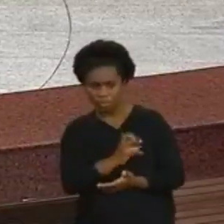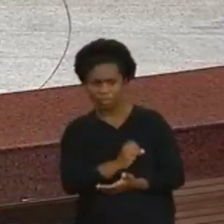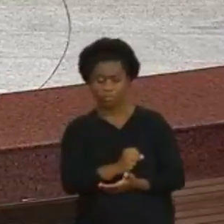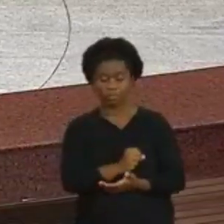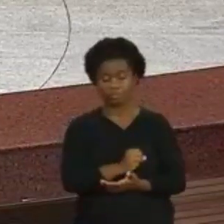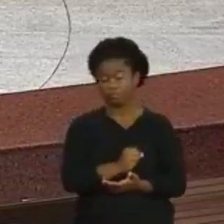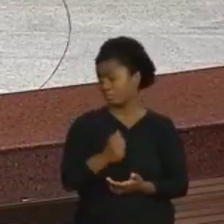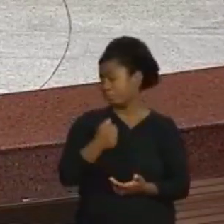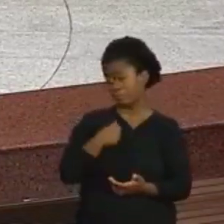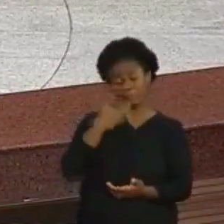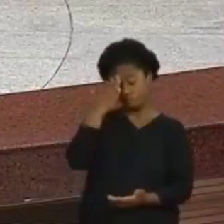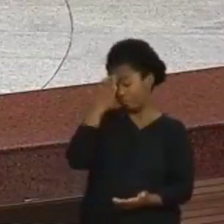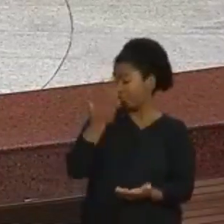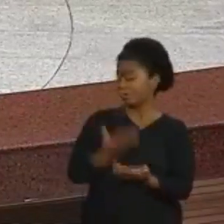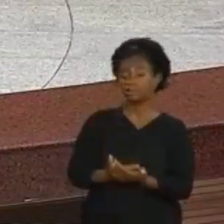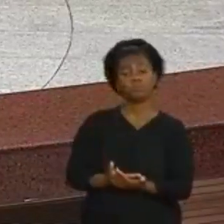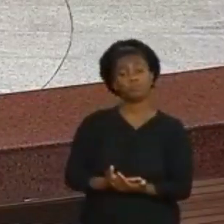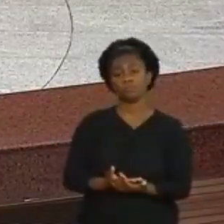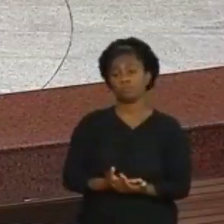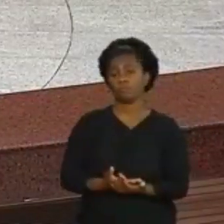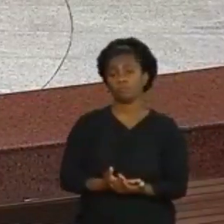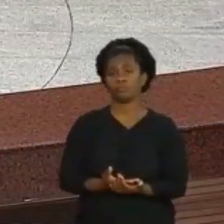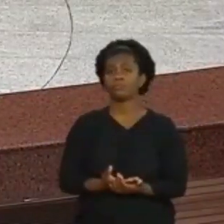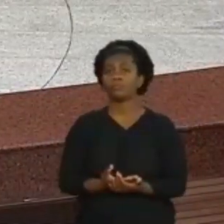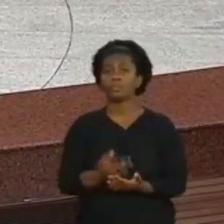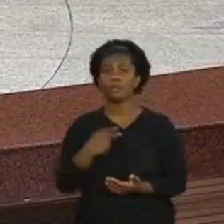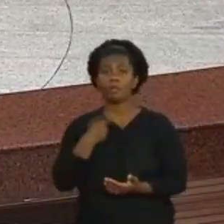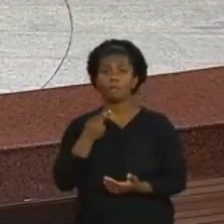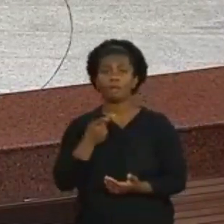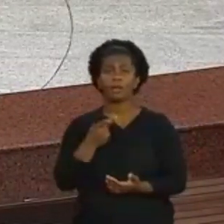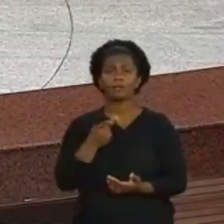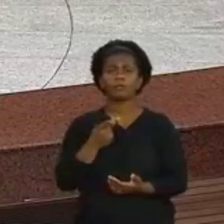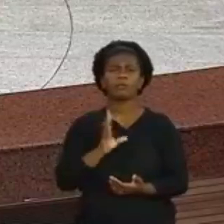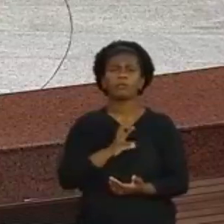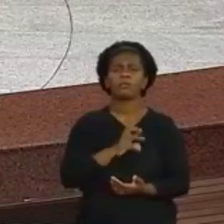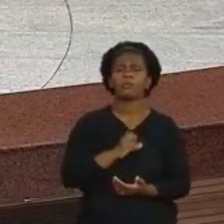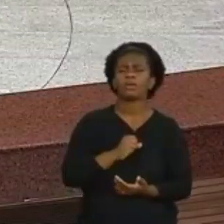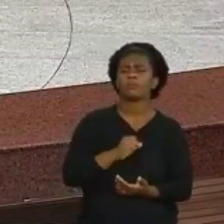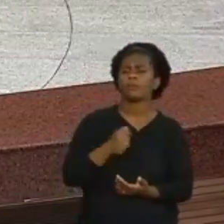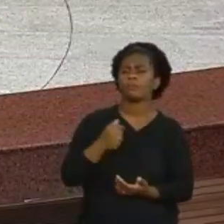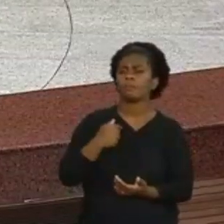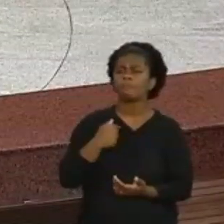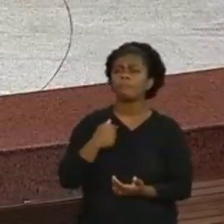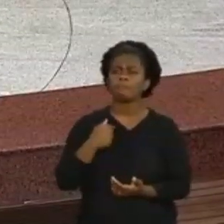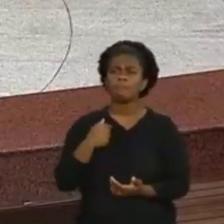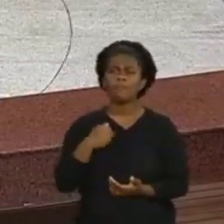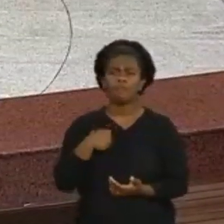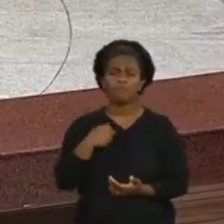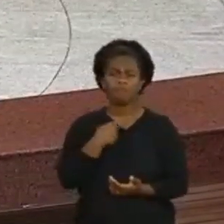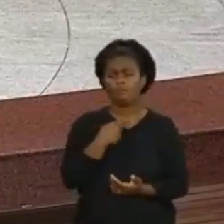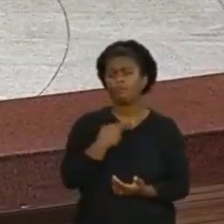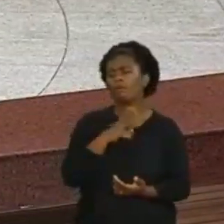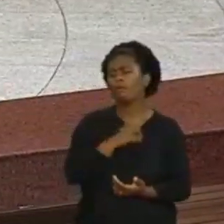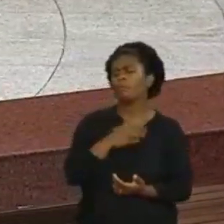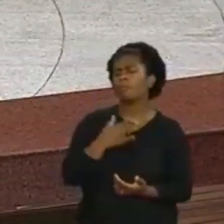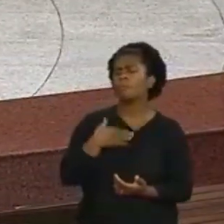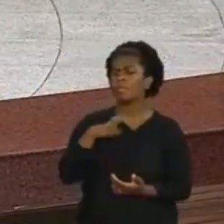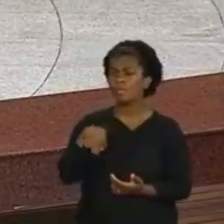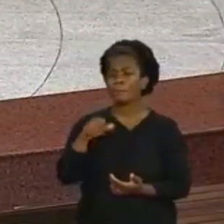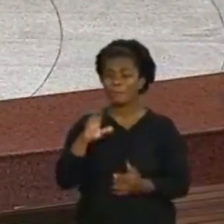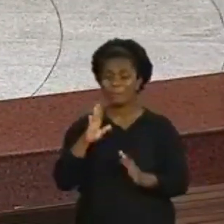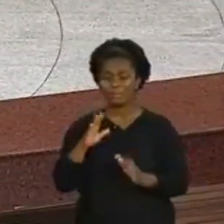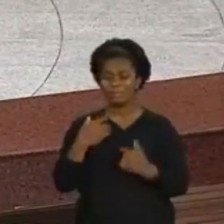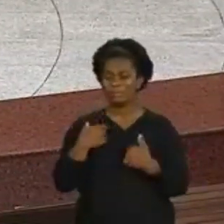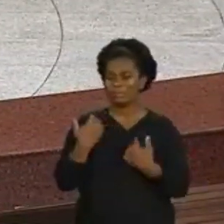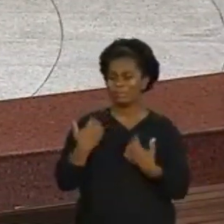Eu não acredito. Eu falo que amo minha mãe e não obedeço minha mãe. Eu falo que amo meu pai e eu não obedeço meu